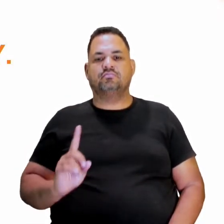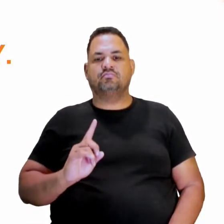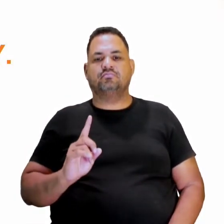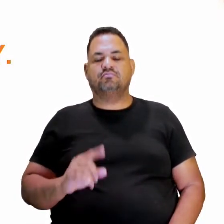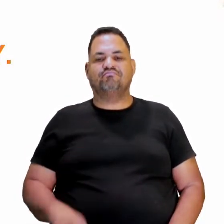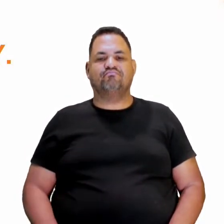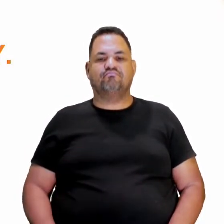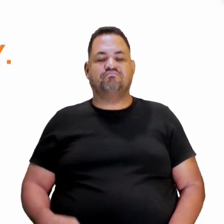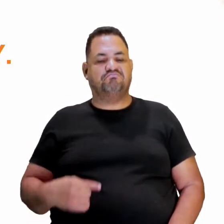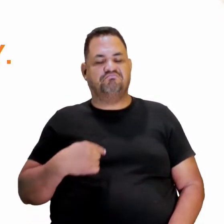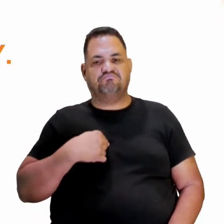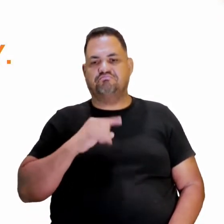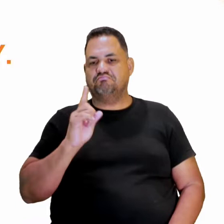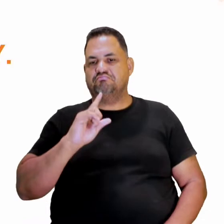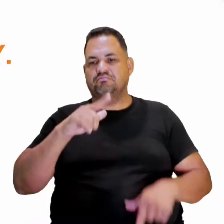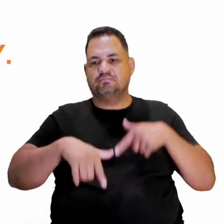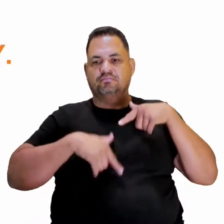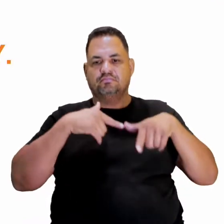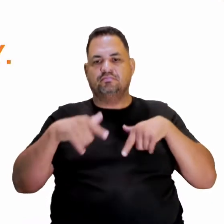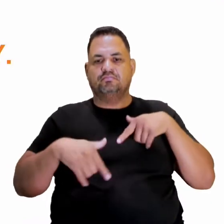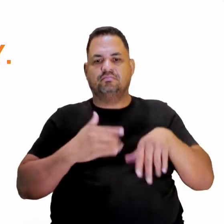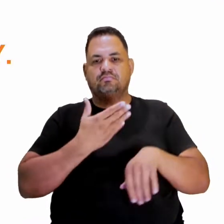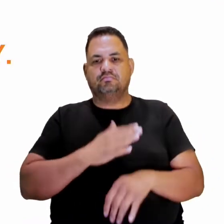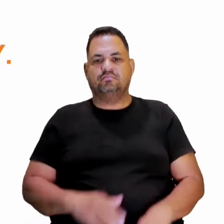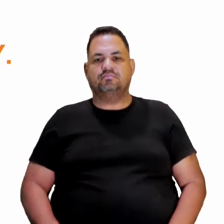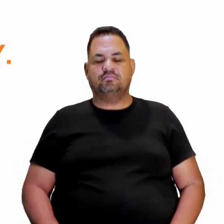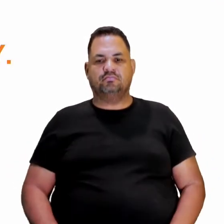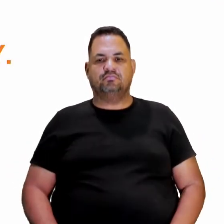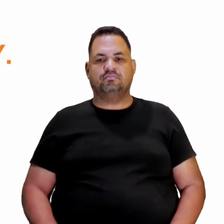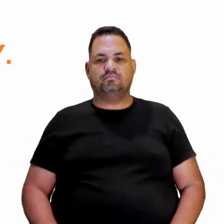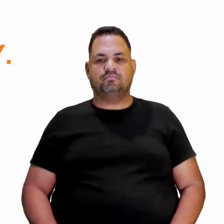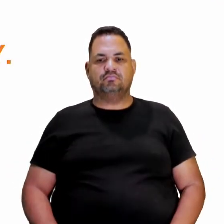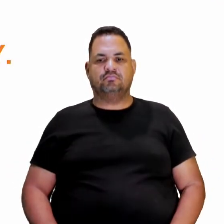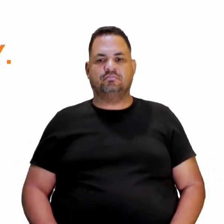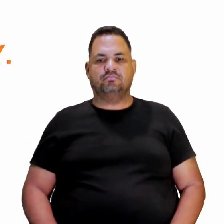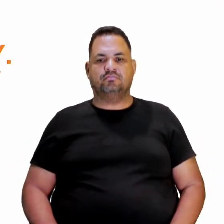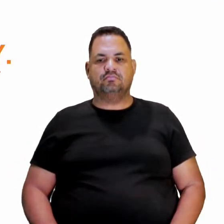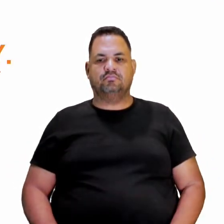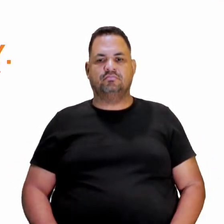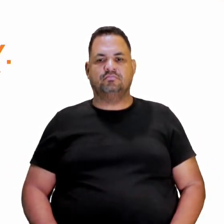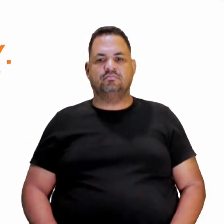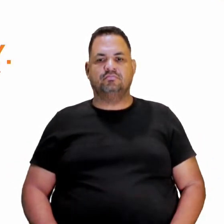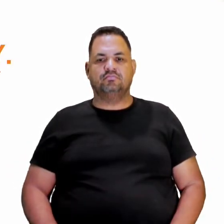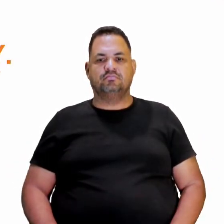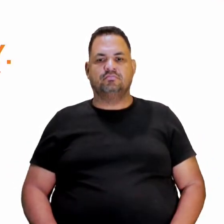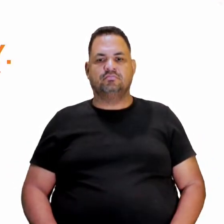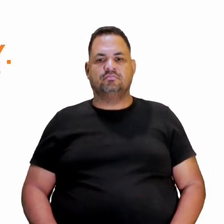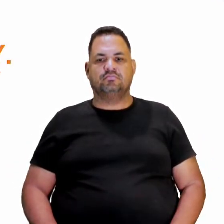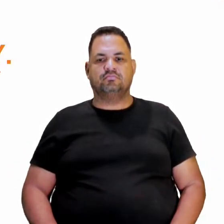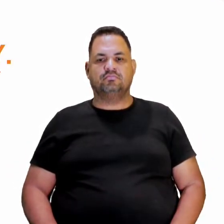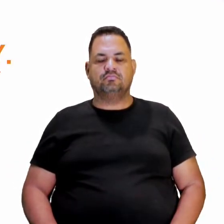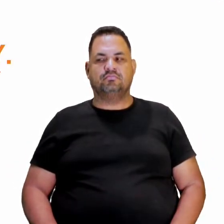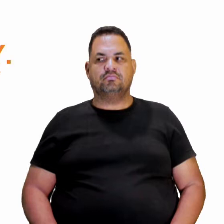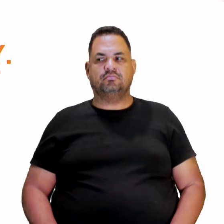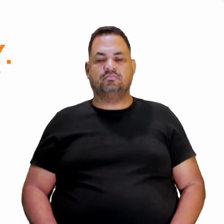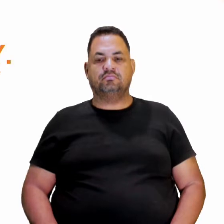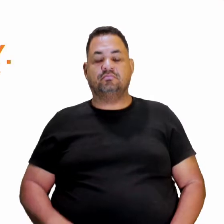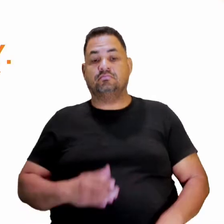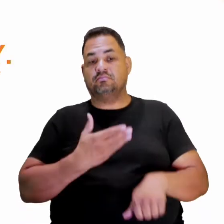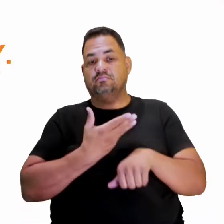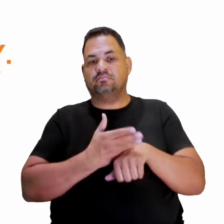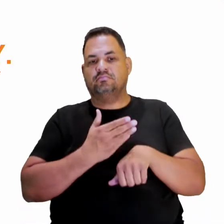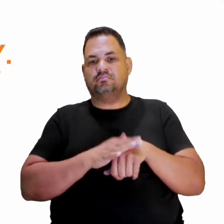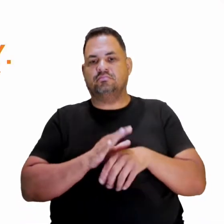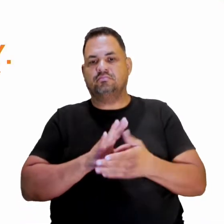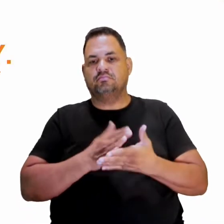eu não trabalhei. I practiced some archery. Aí você foi lá e praticou